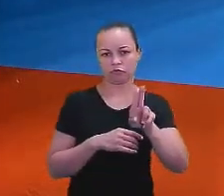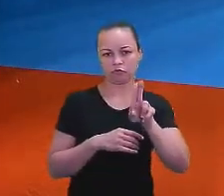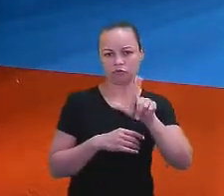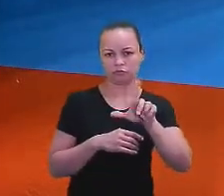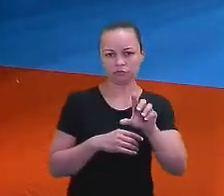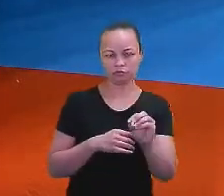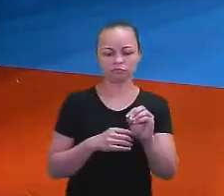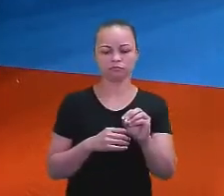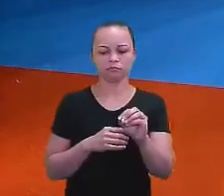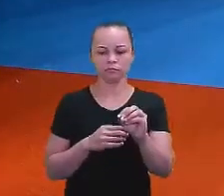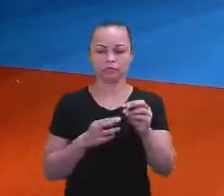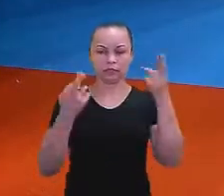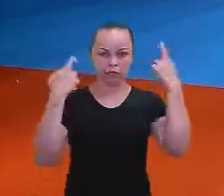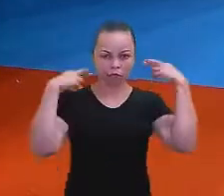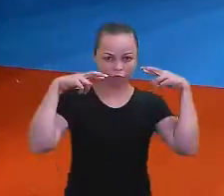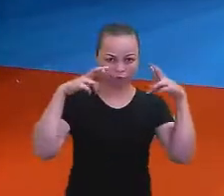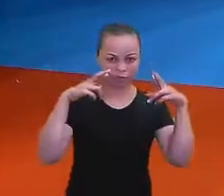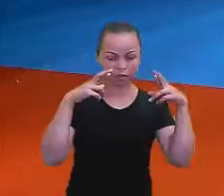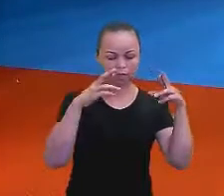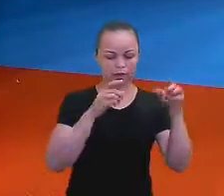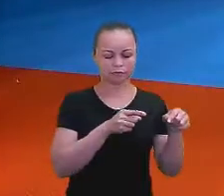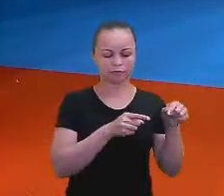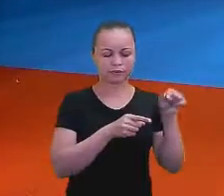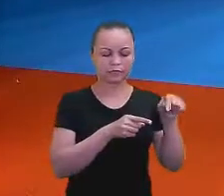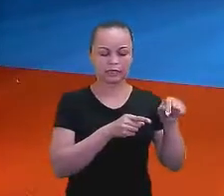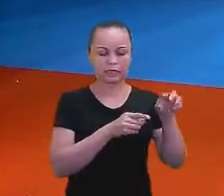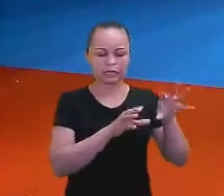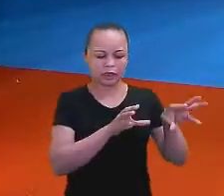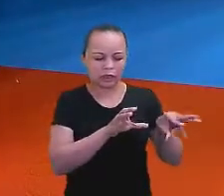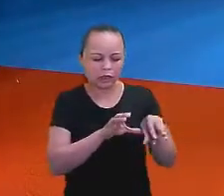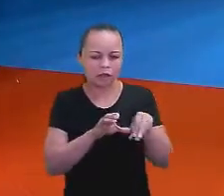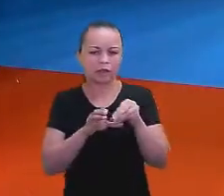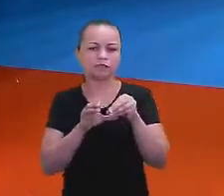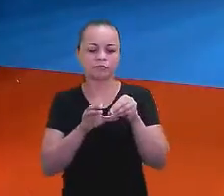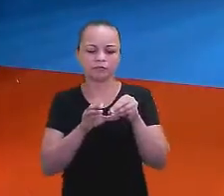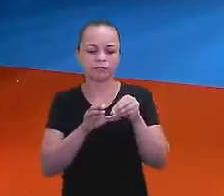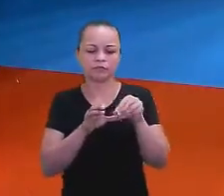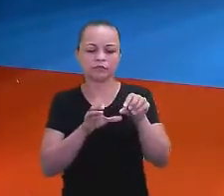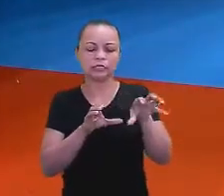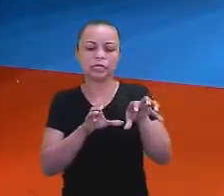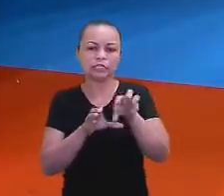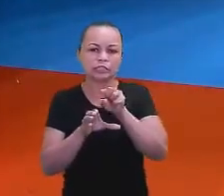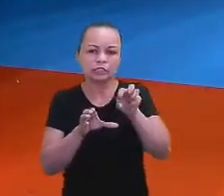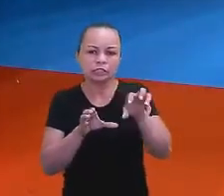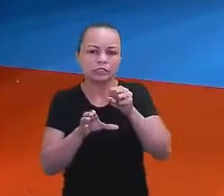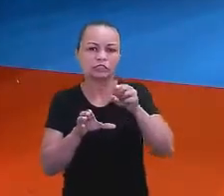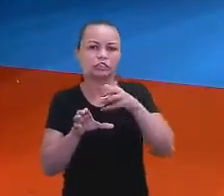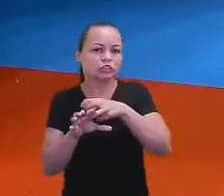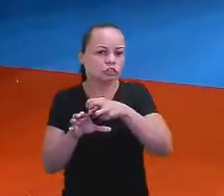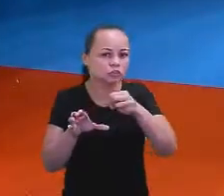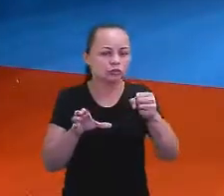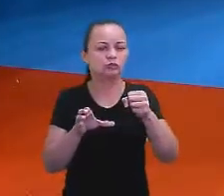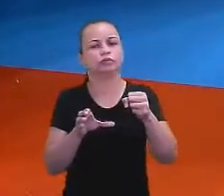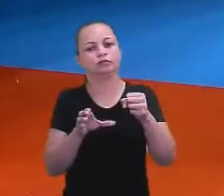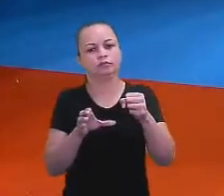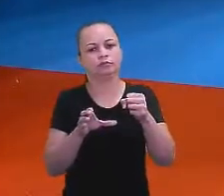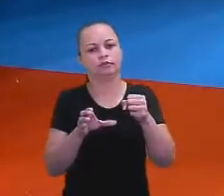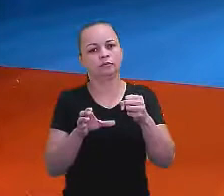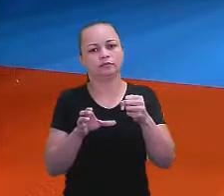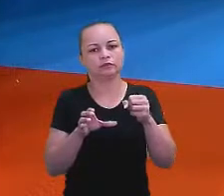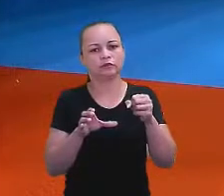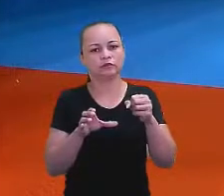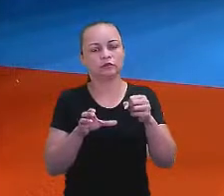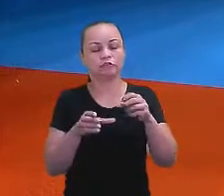ovelha Scott Blackface. Ao remover o óvulo, o que é que foi feito? Tirou-se, foi retirado, tá? Foi